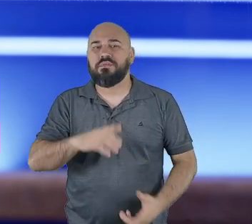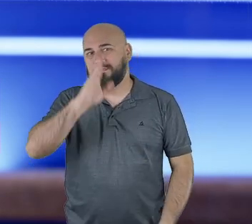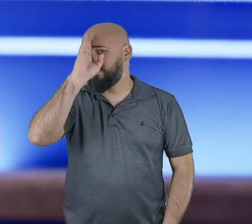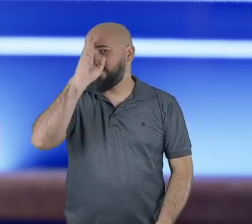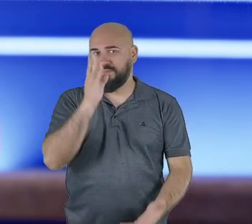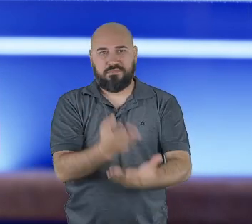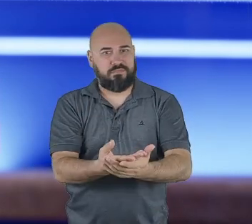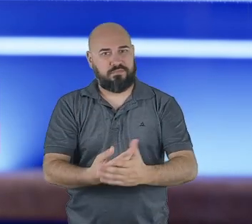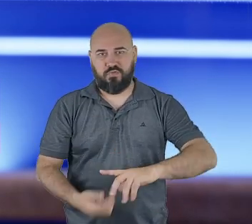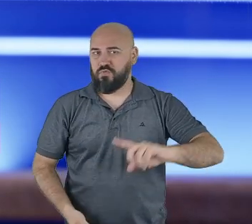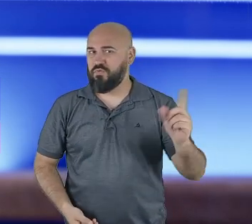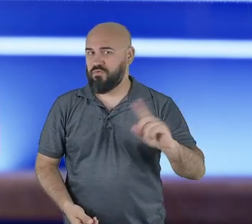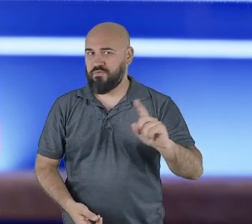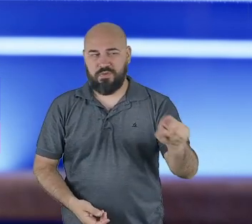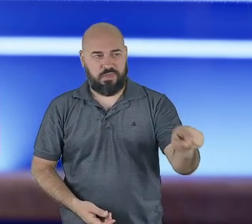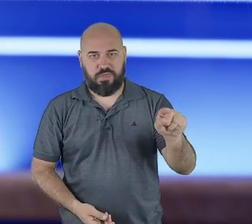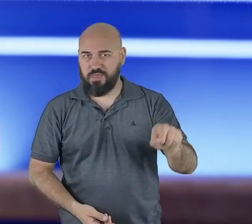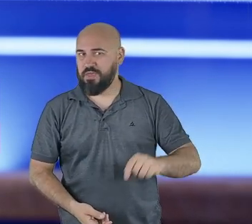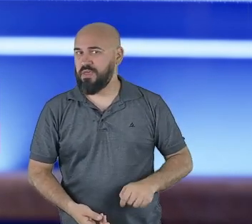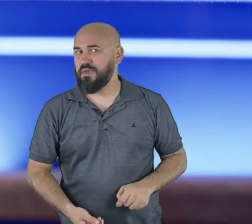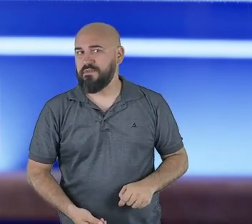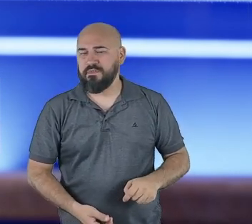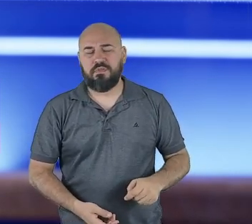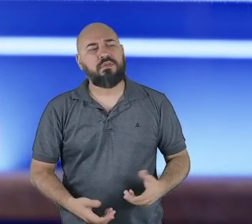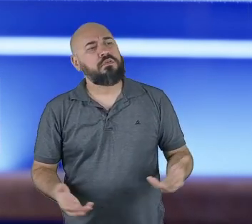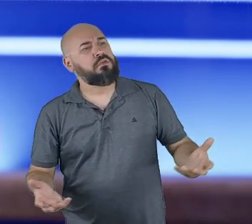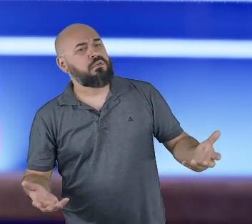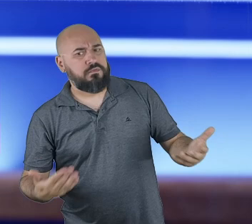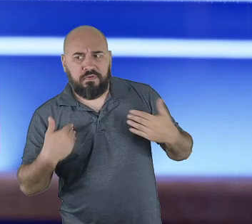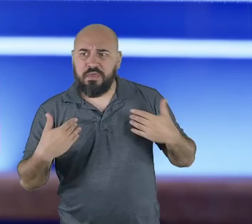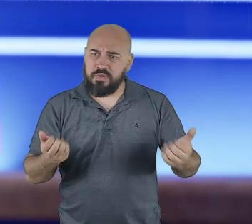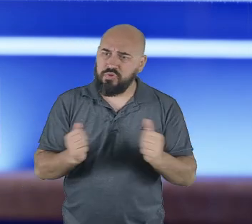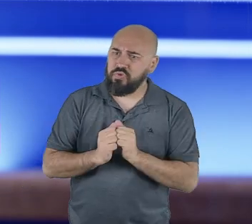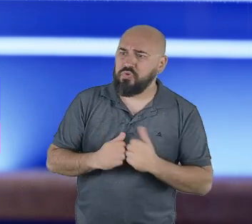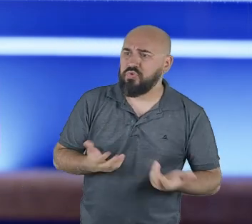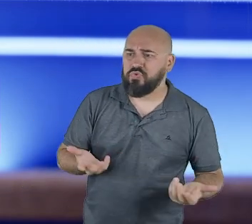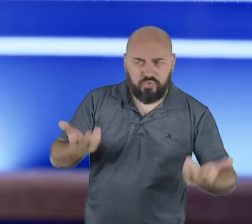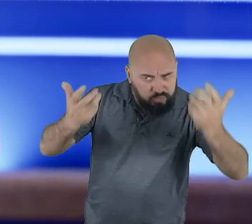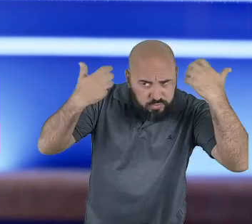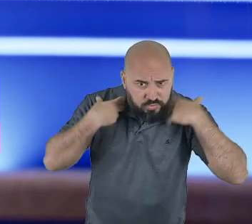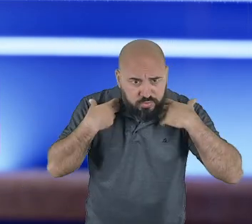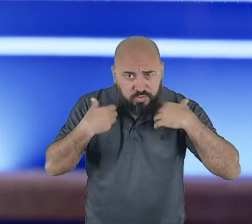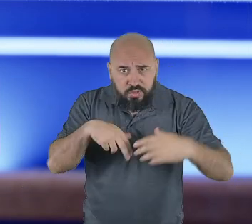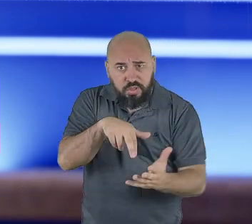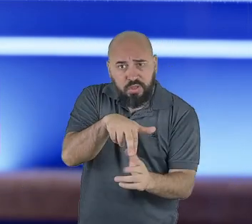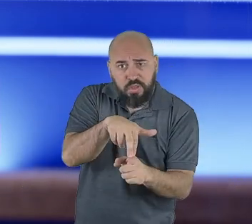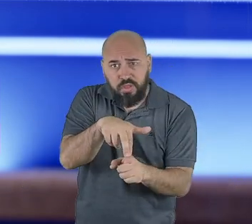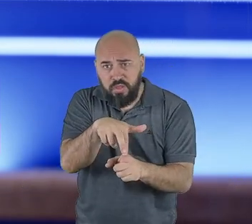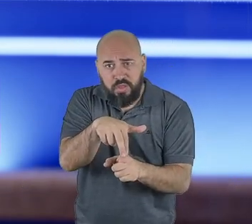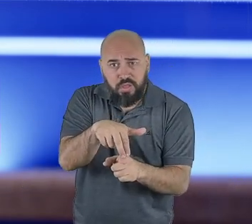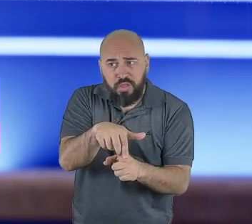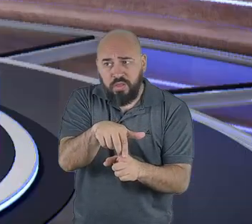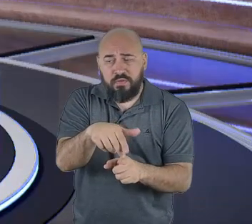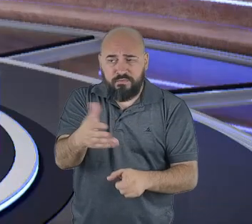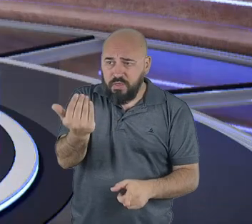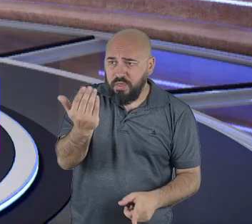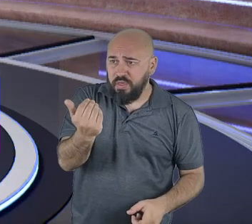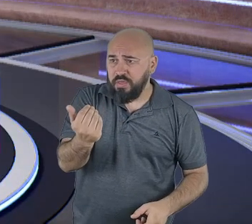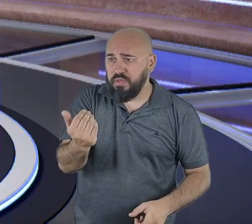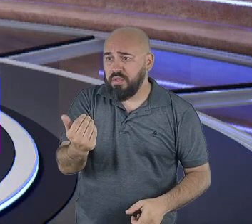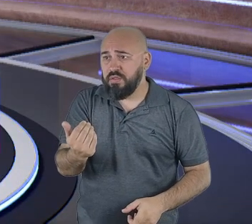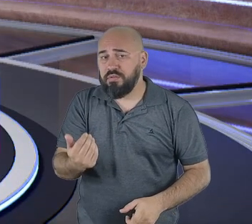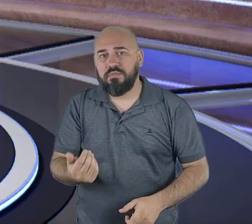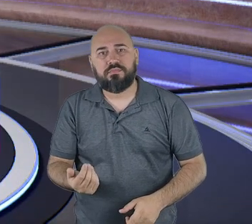não confiavam nele o suficiente para a trajetória. Se eles